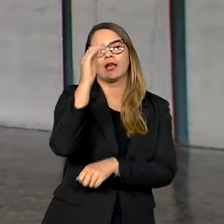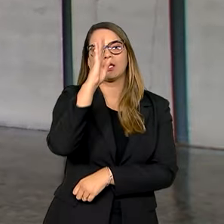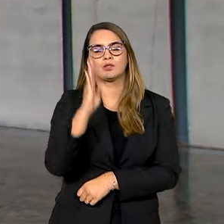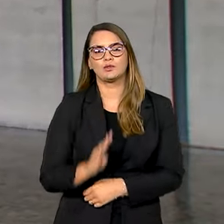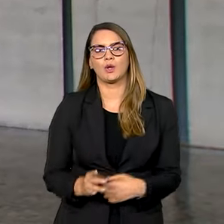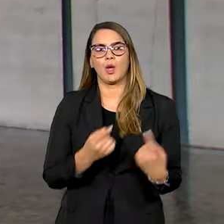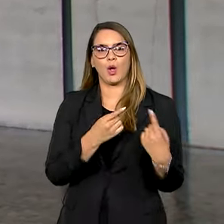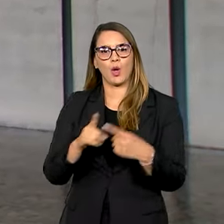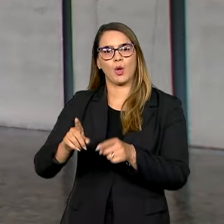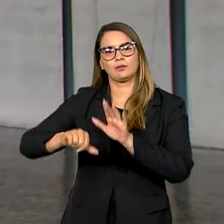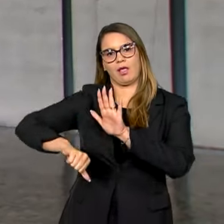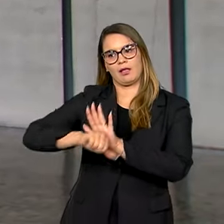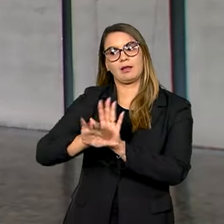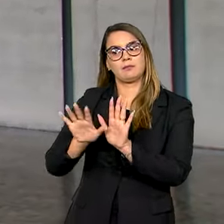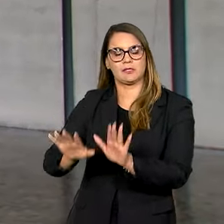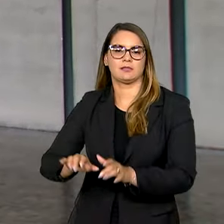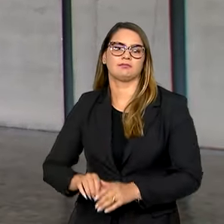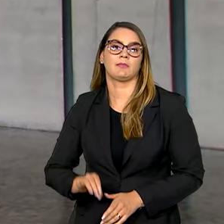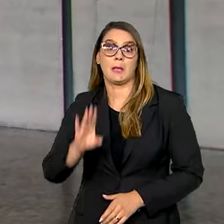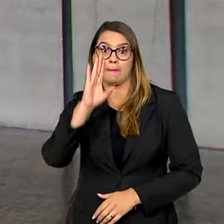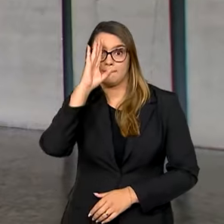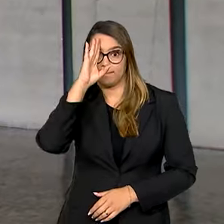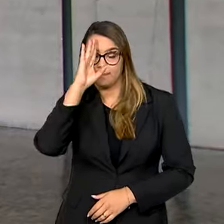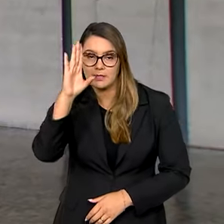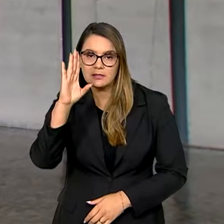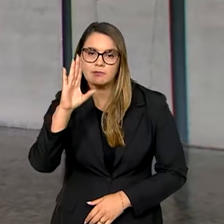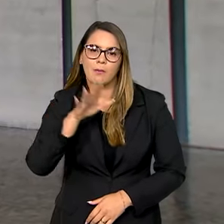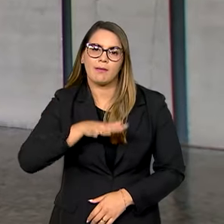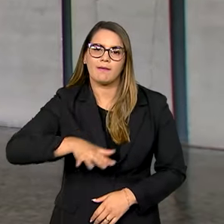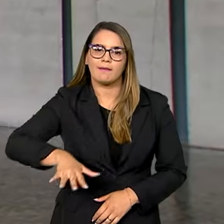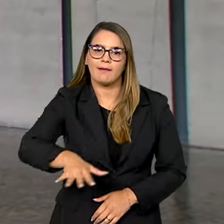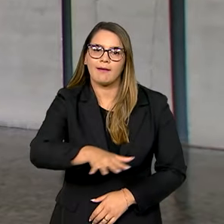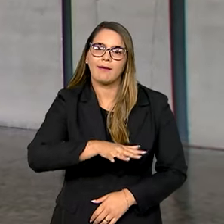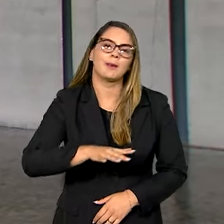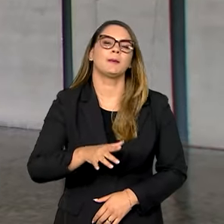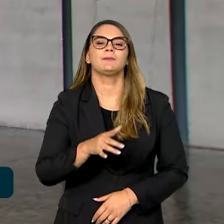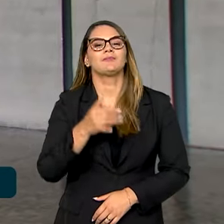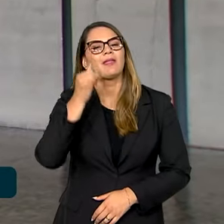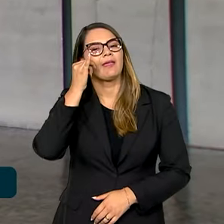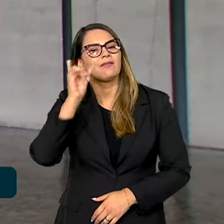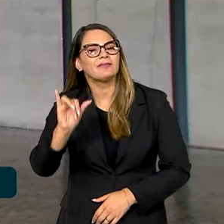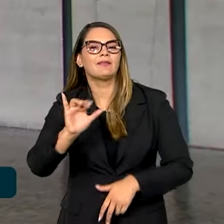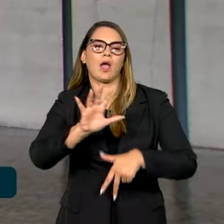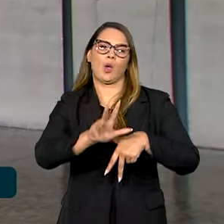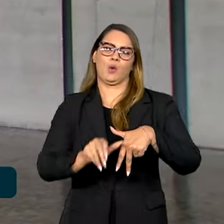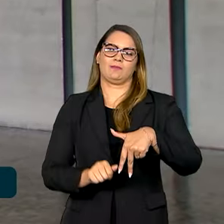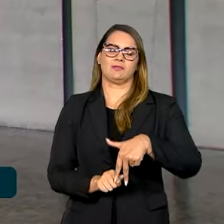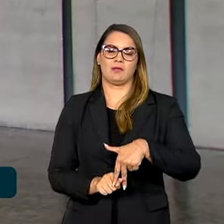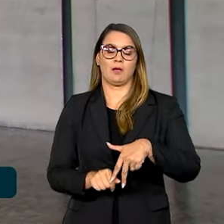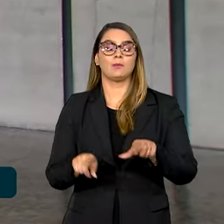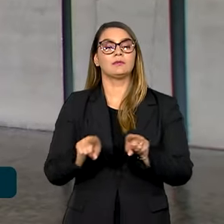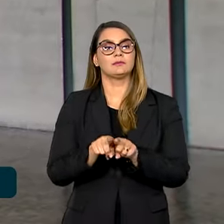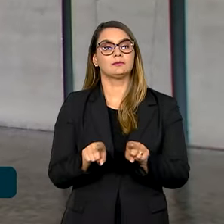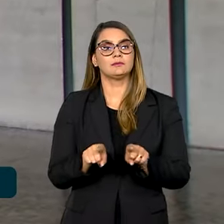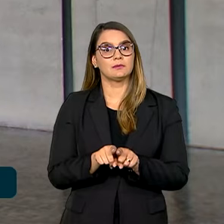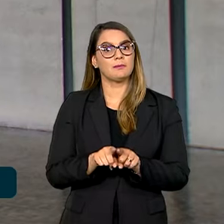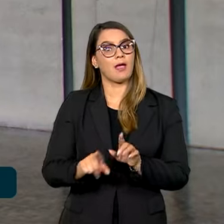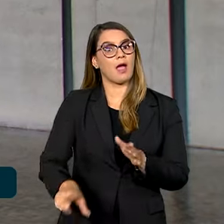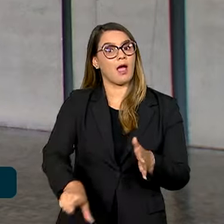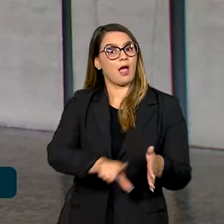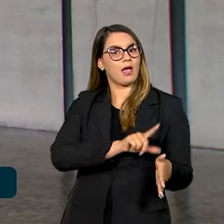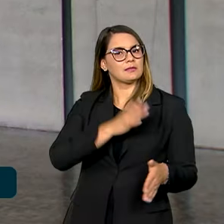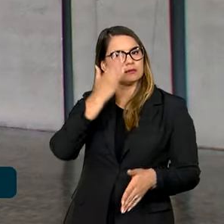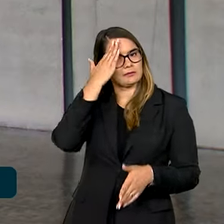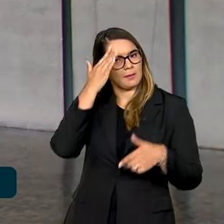o combate a crimes desse tipo, principalmente no sentido de prevenir a corrupção e até mesmo antecipar